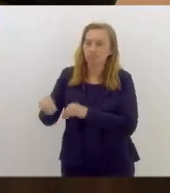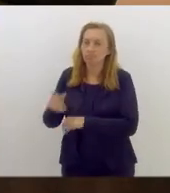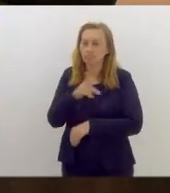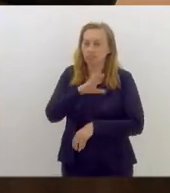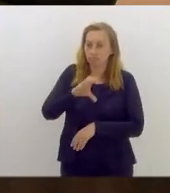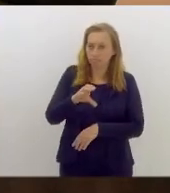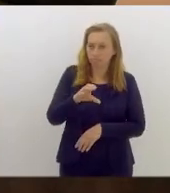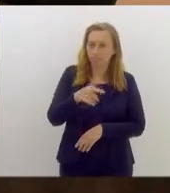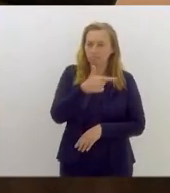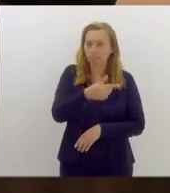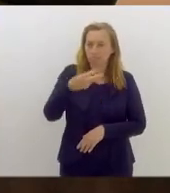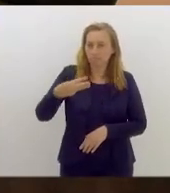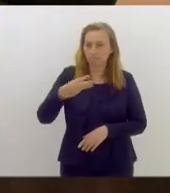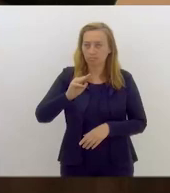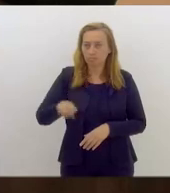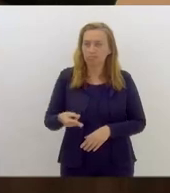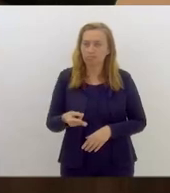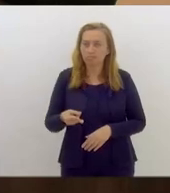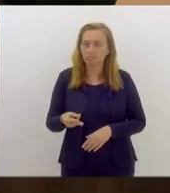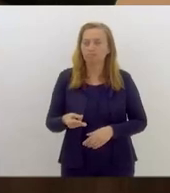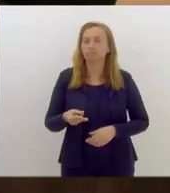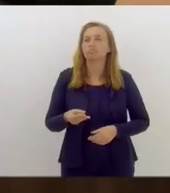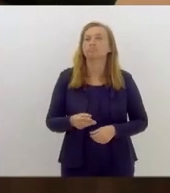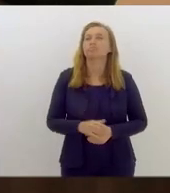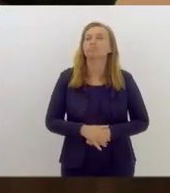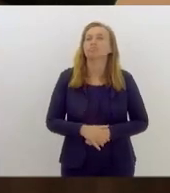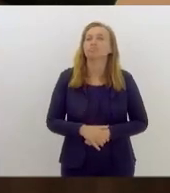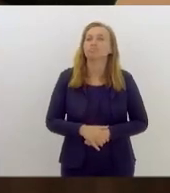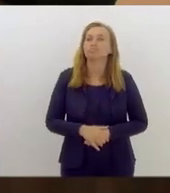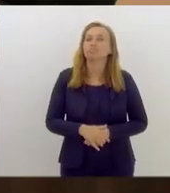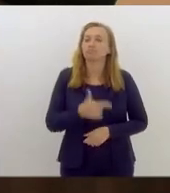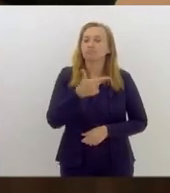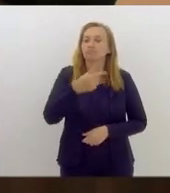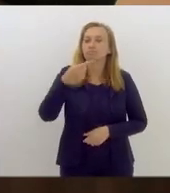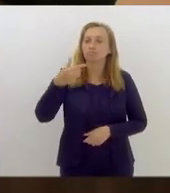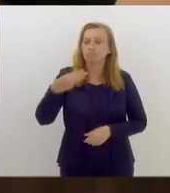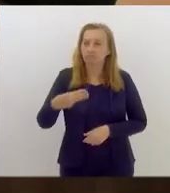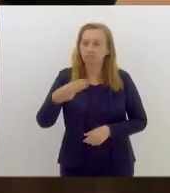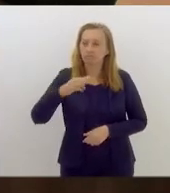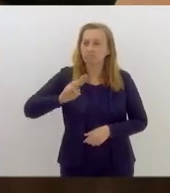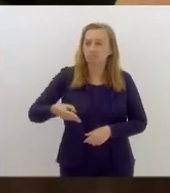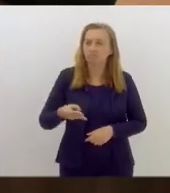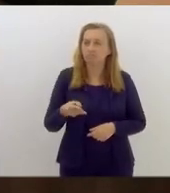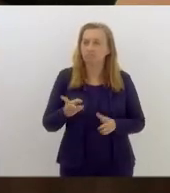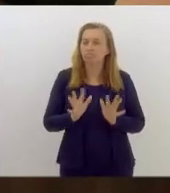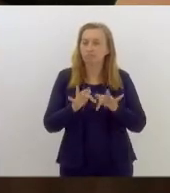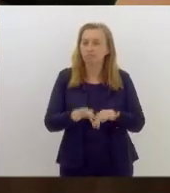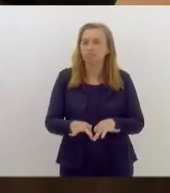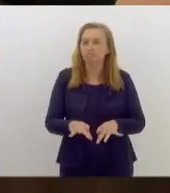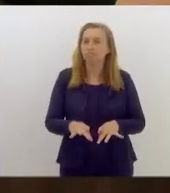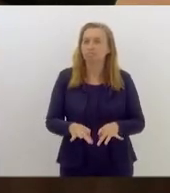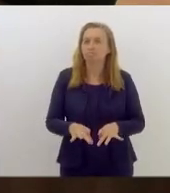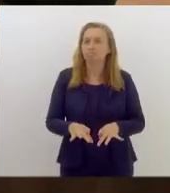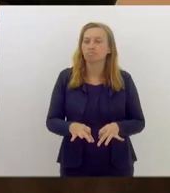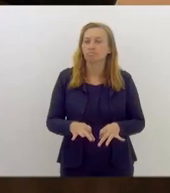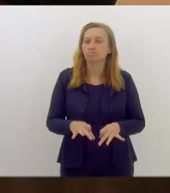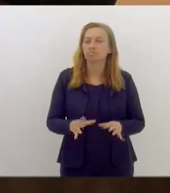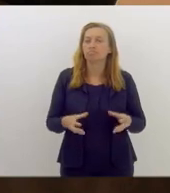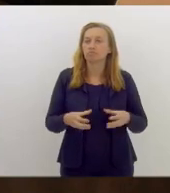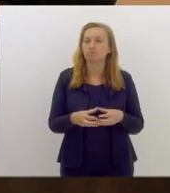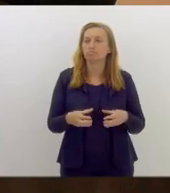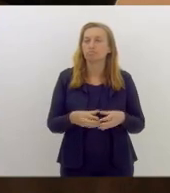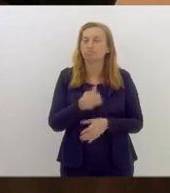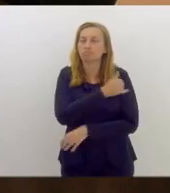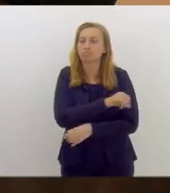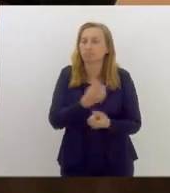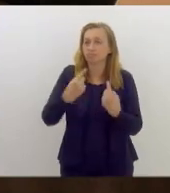para que o atual governo federal, que fez demagogia e eleitoralismo o tempo todo, tivesse 23 bilhões para fechar os seus rombos, ainda assim, essa bancada do Rio foi contrária. É uma